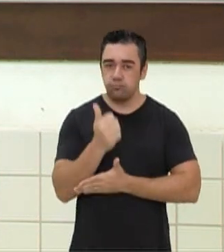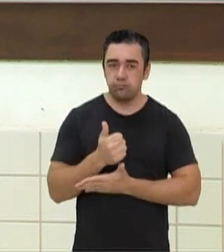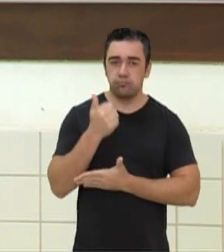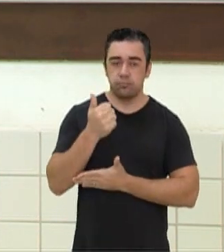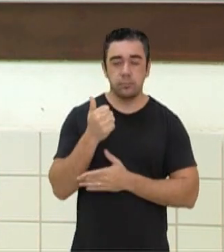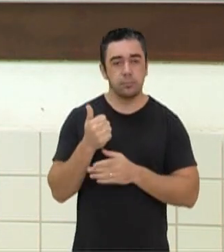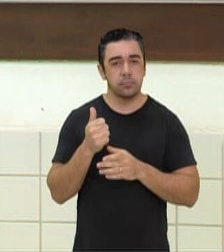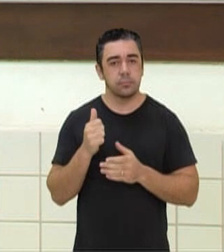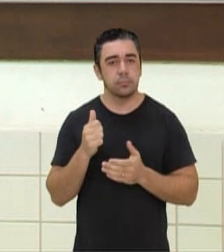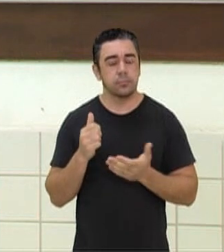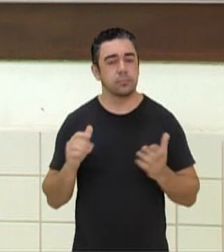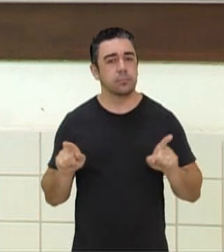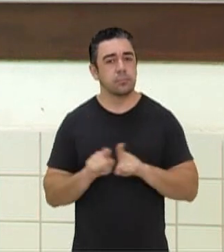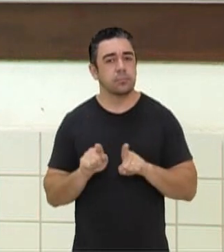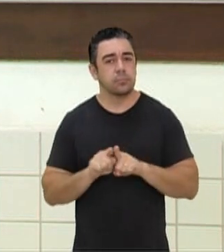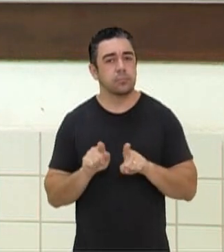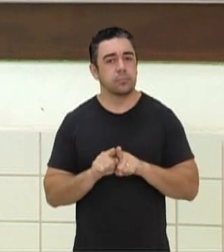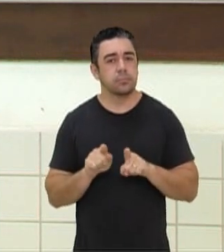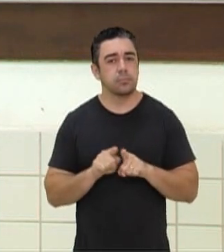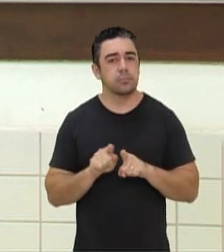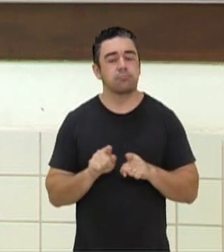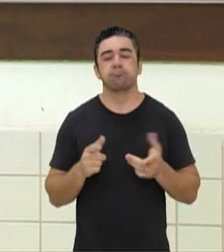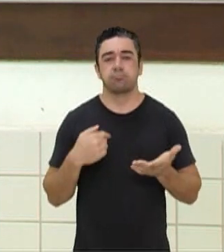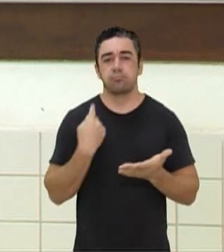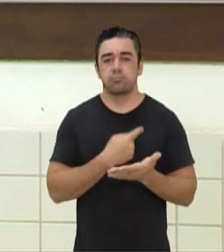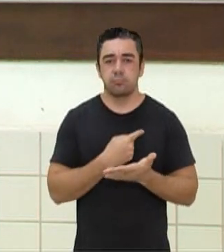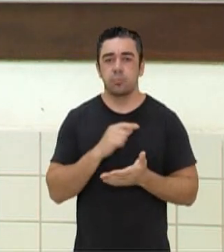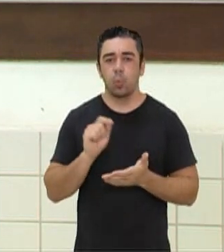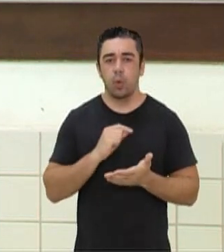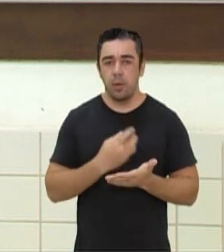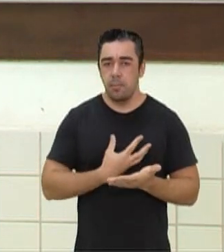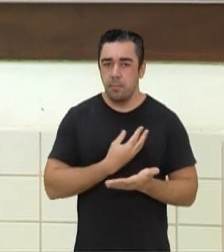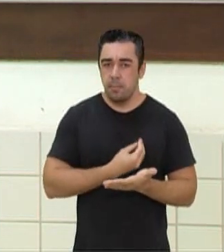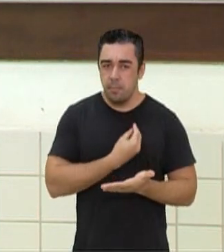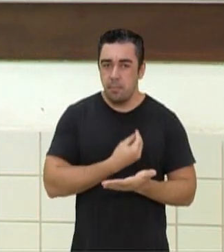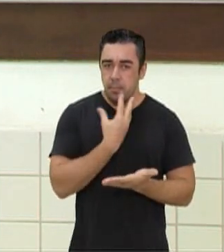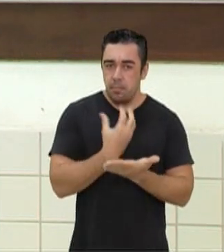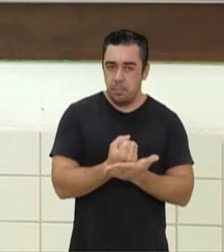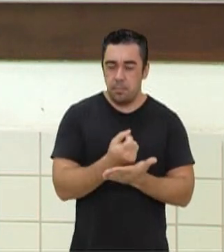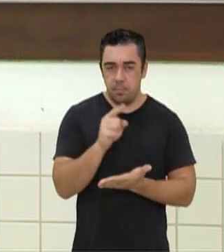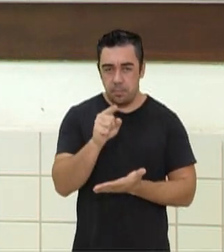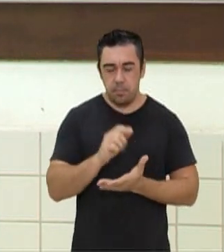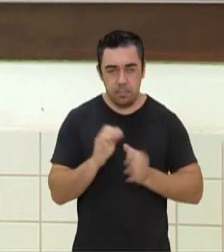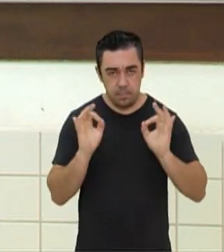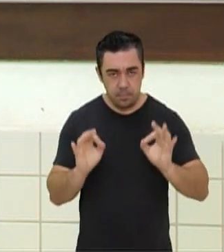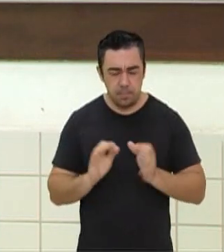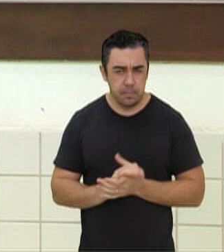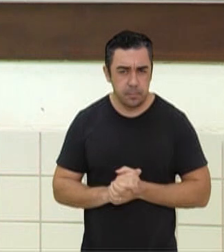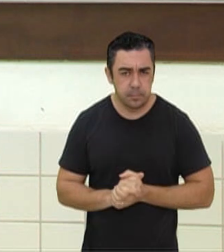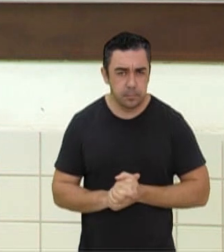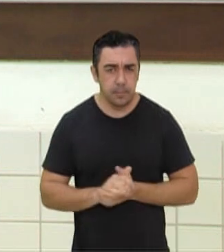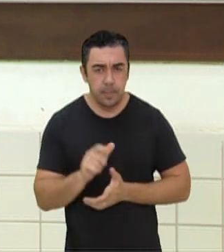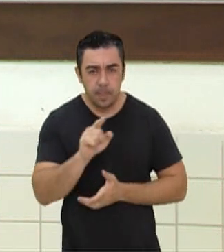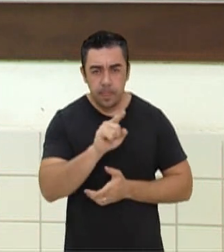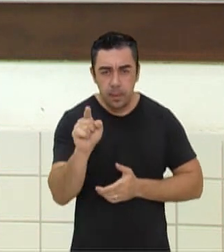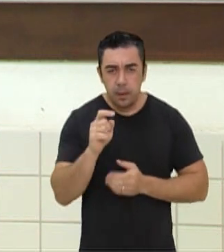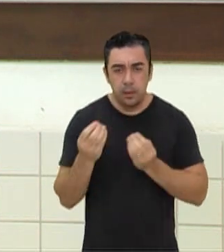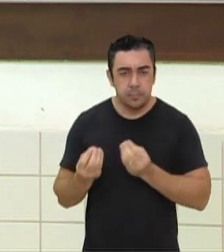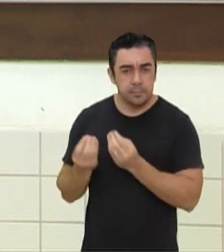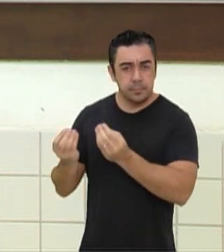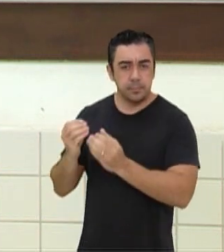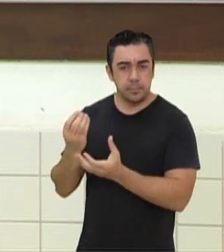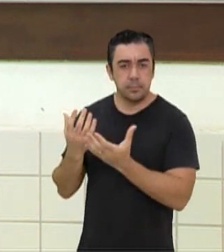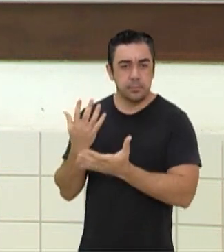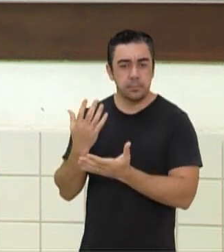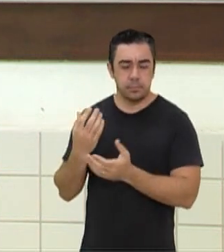e, é claro, toda lá as nossas presenças, perfeito? Muito bem. Pessoal aí que tem que entregar